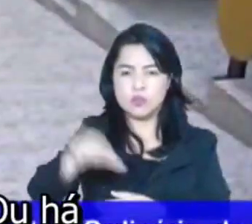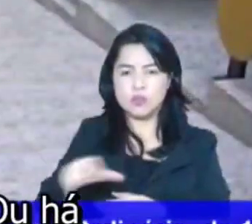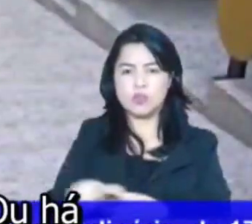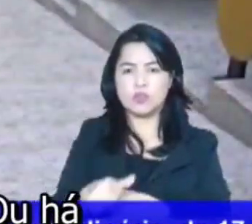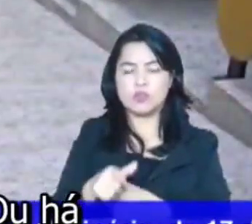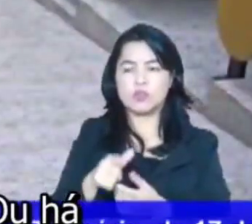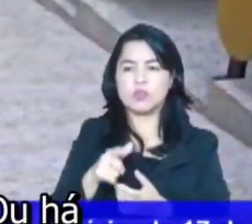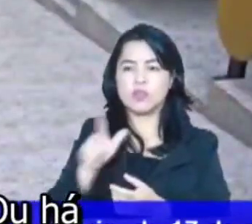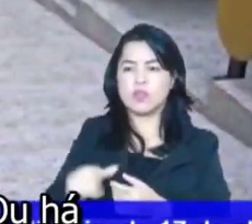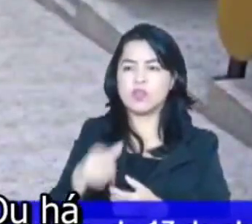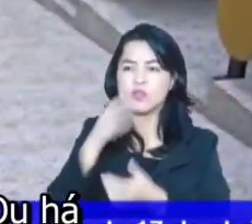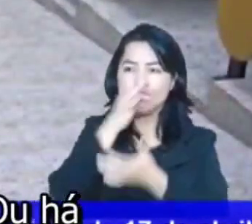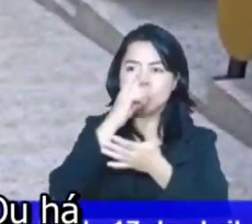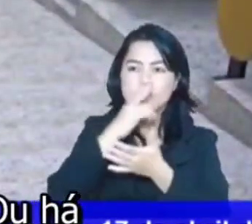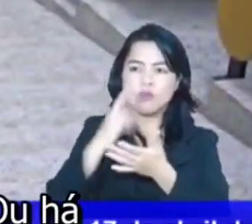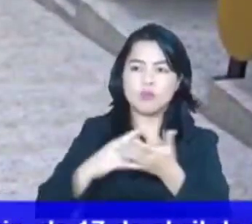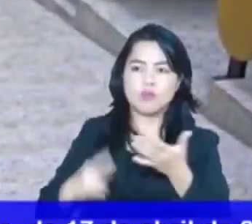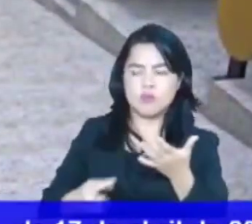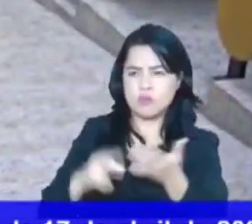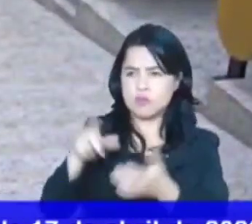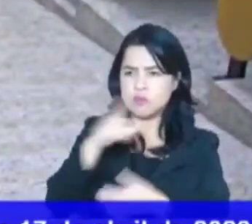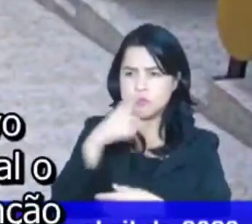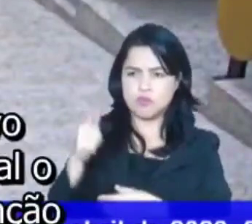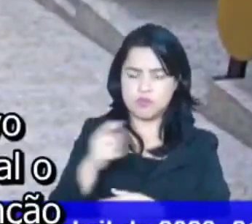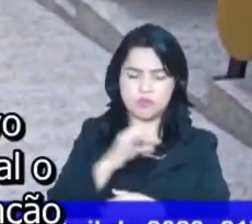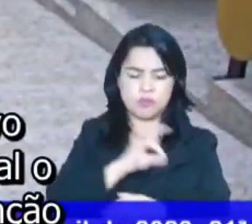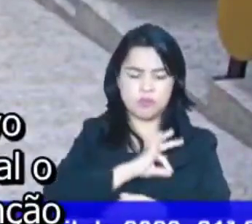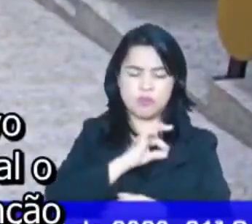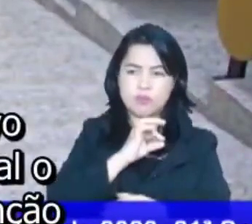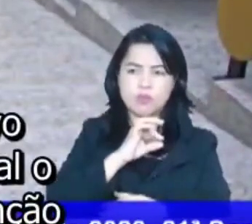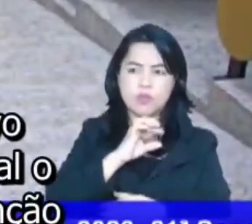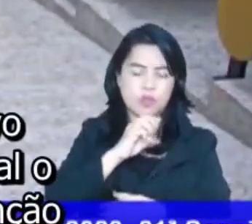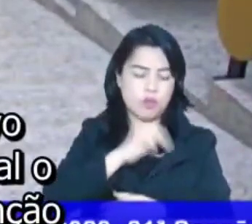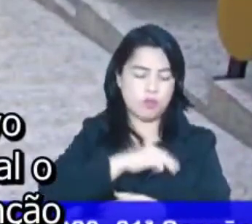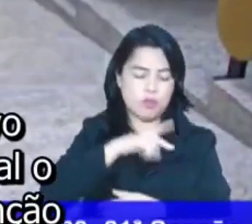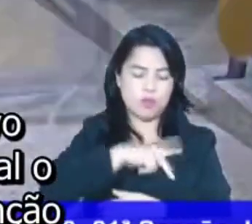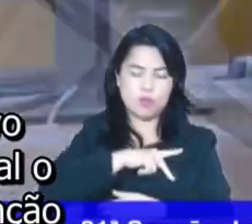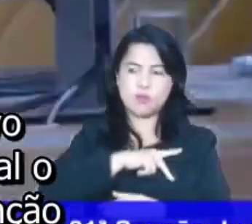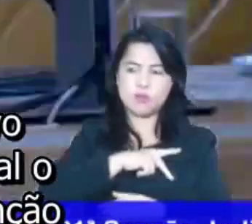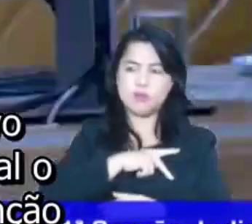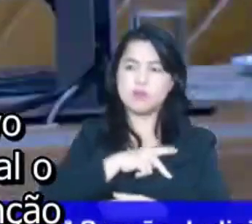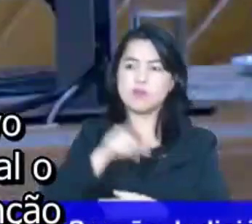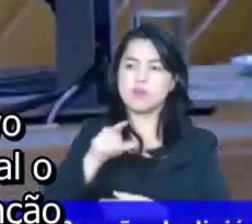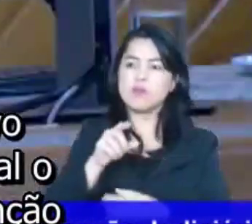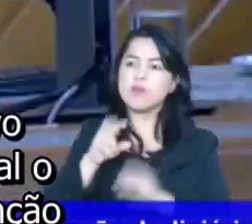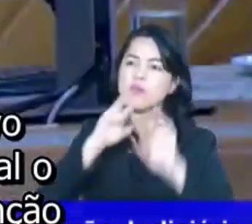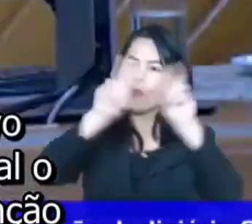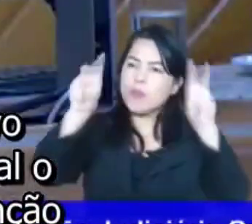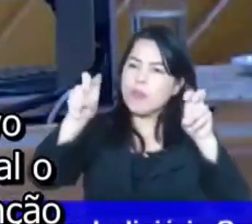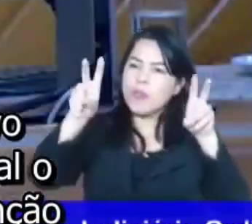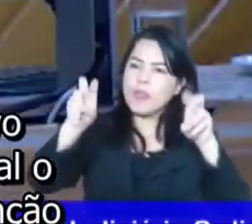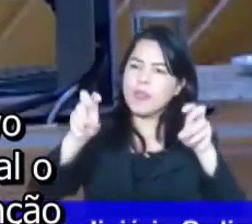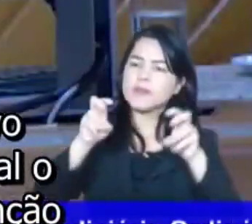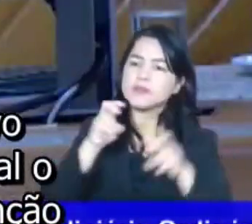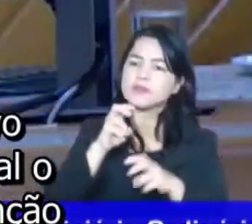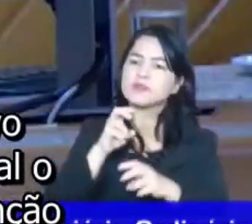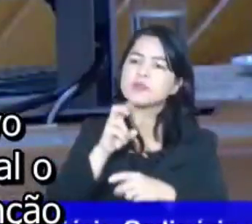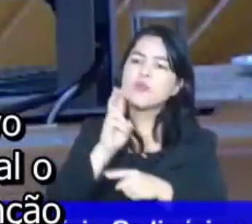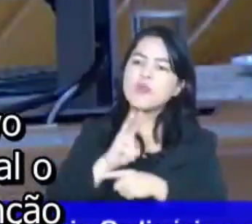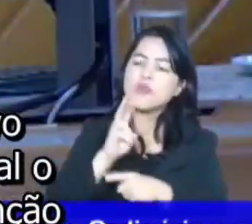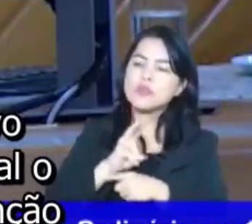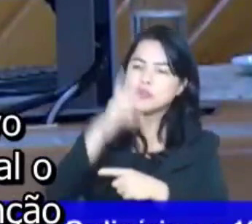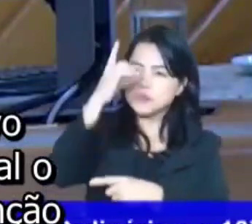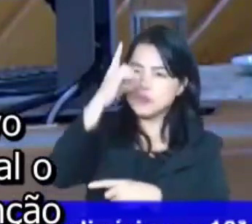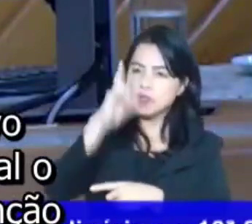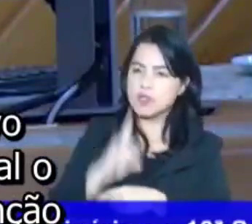do Não, plenário. manifestação do Ministério Público não, né? O tema objeto do presente Foco processo no administrativo procurador do cuida de Ministério direito Público.